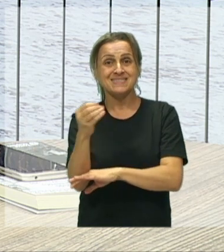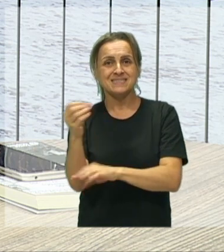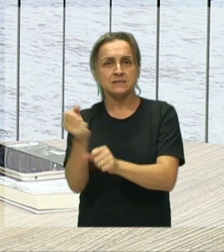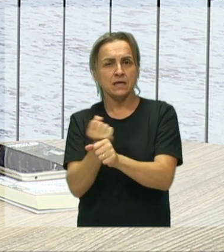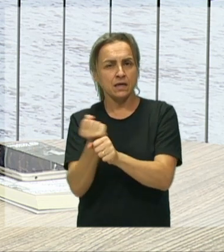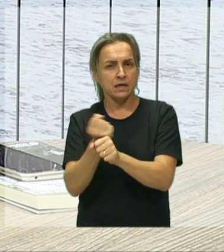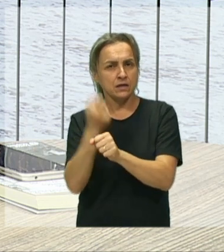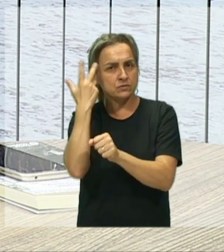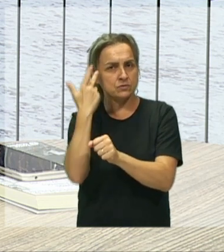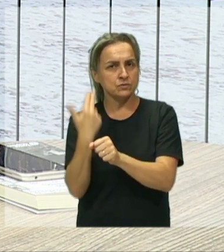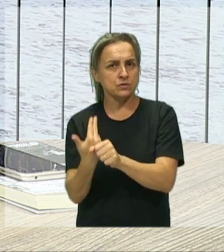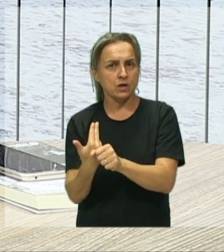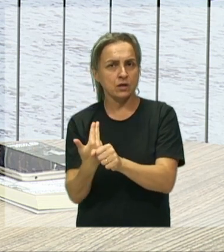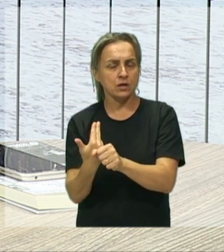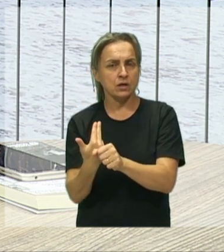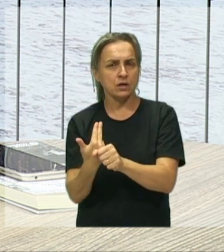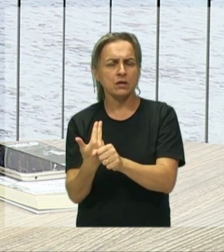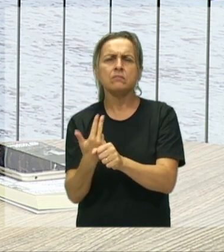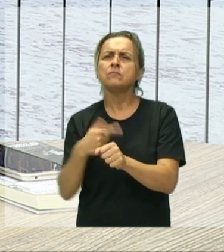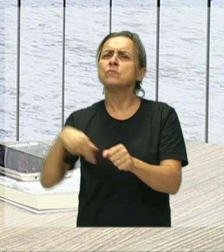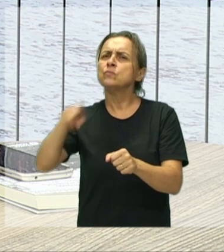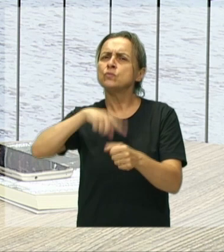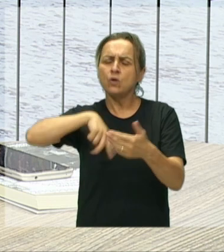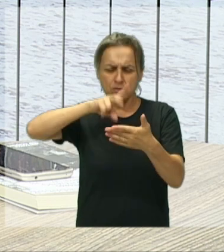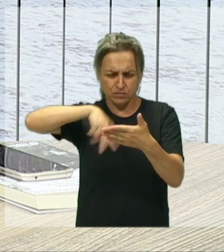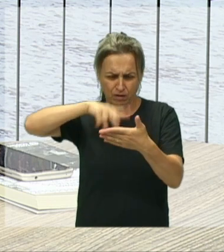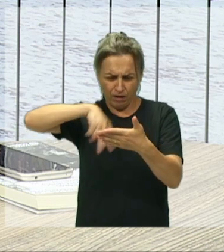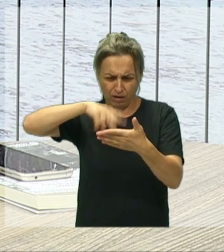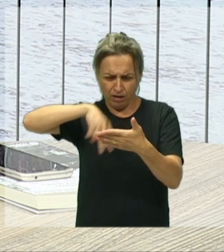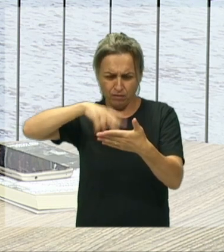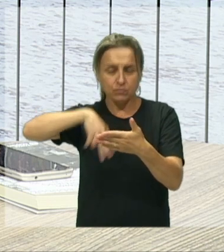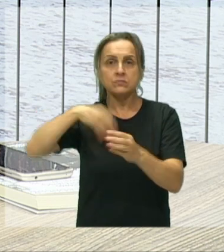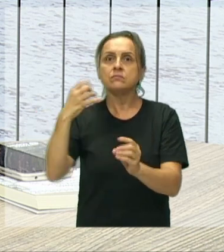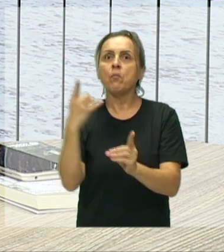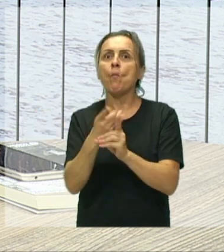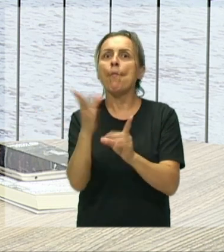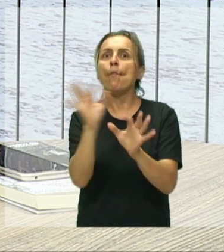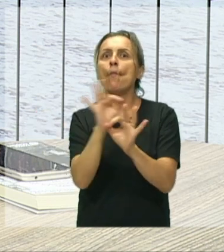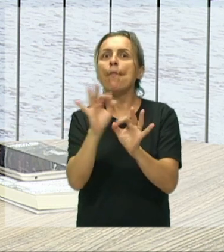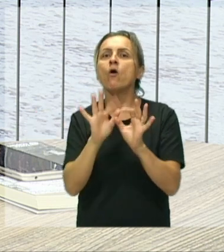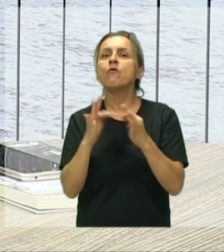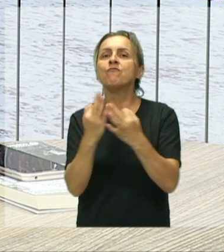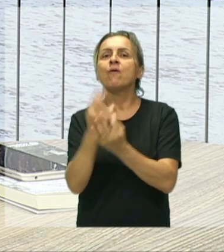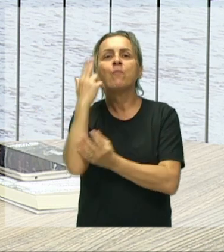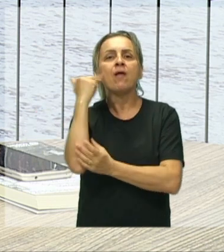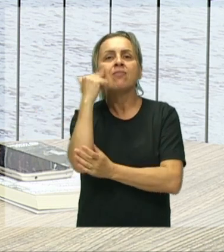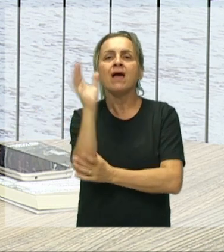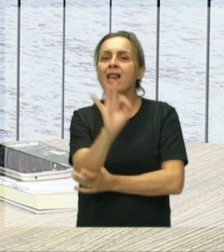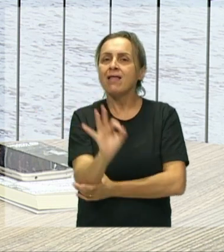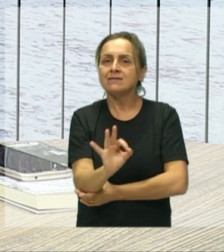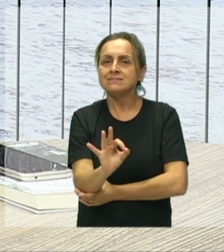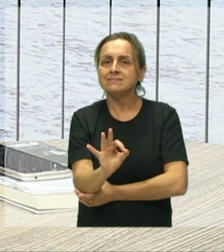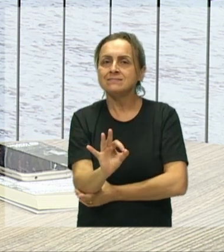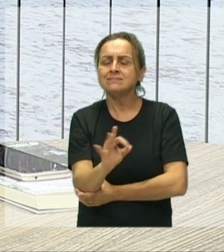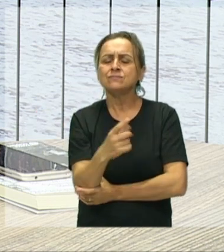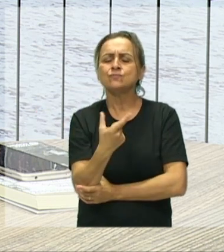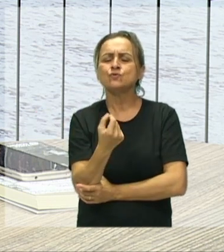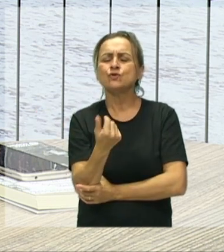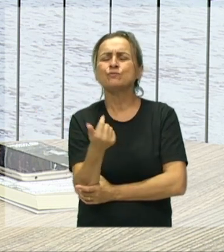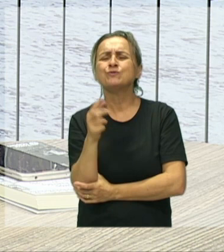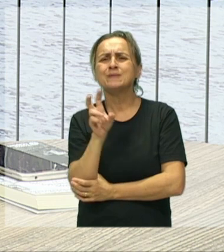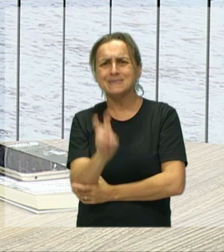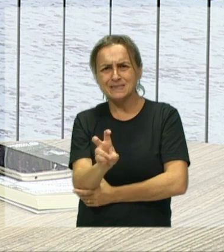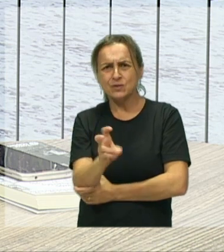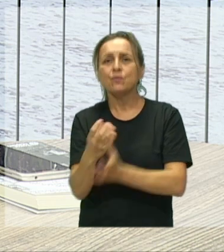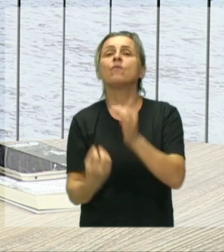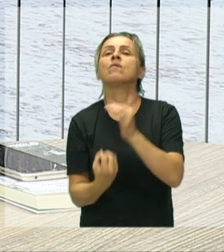o livro, não encontramos nenhuma família negra. Em 2005, elas publicaram um 2º volume, com o